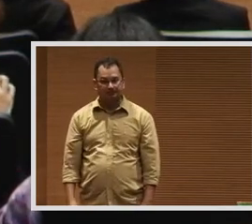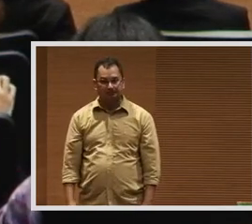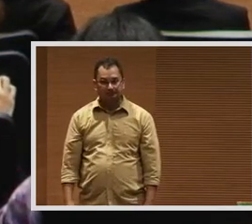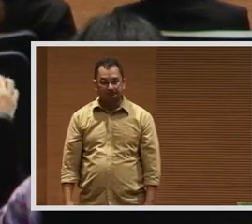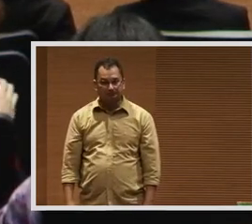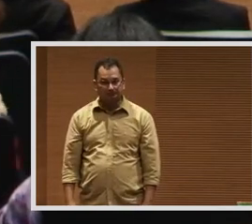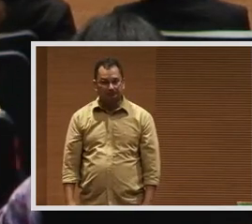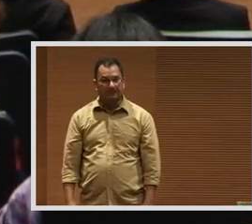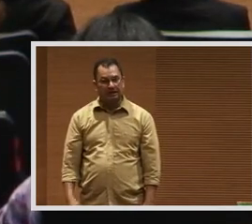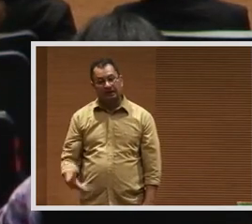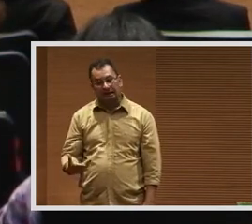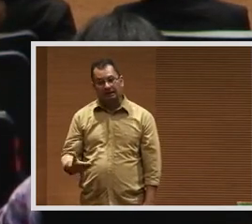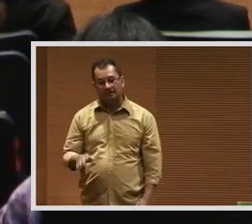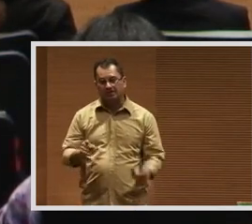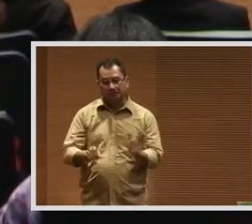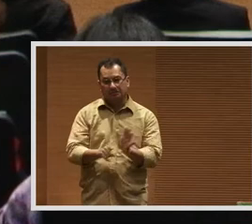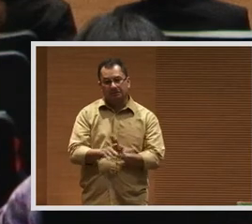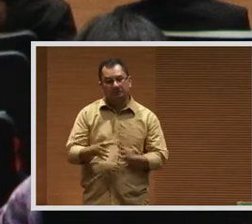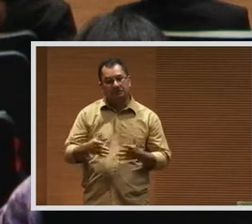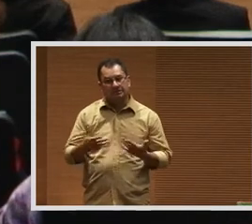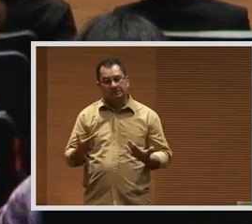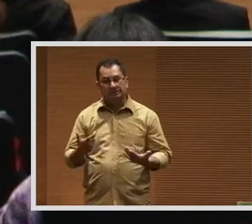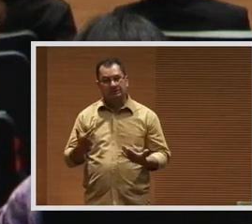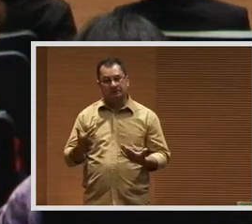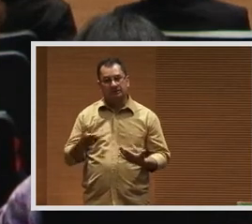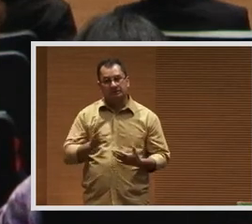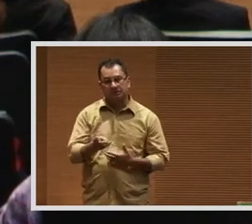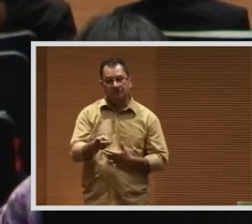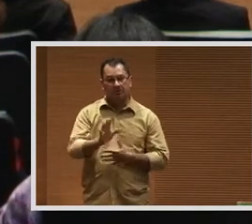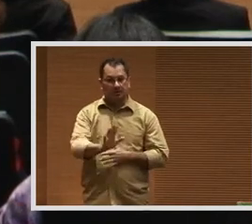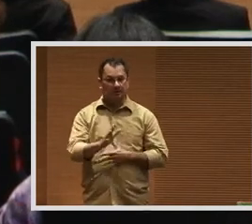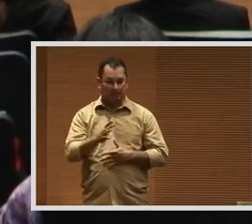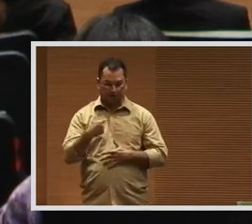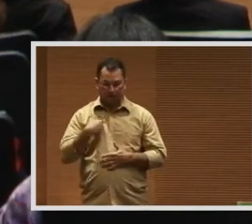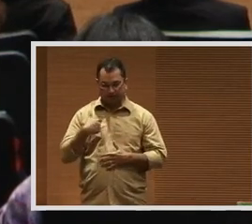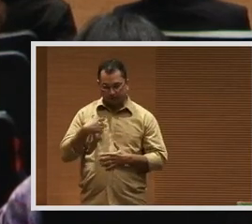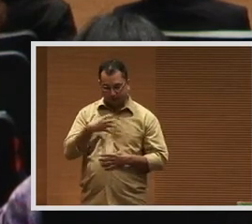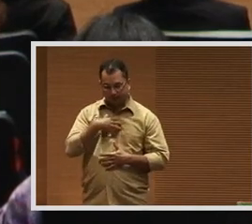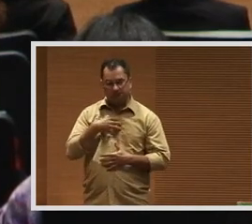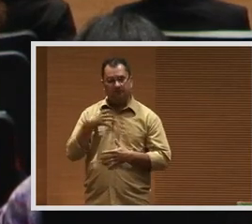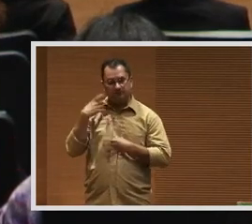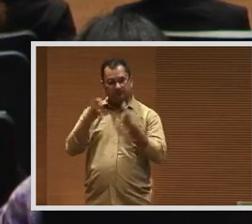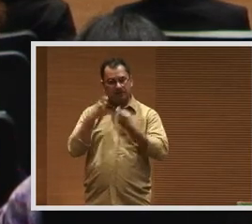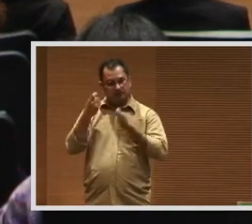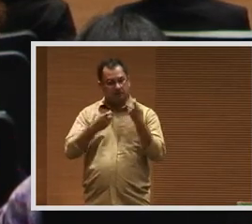uma questão que procede, mas é uma questão que me preocupou bastante, né, ouvindo